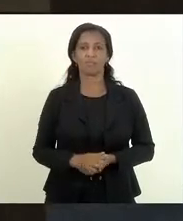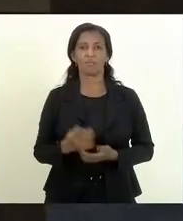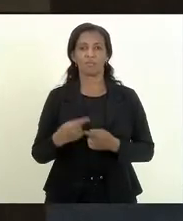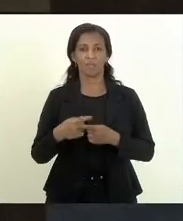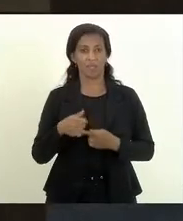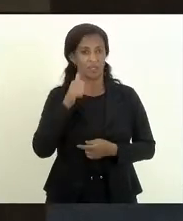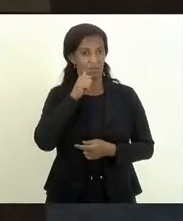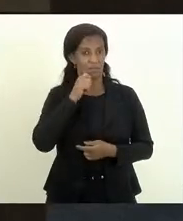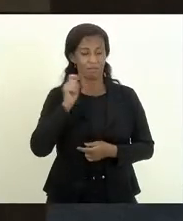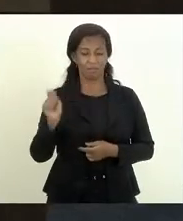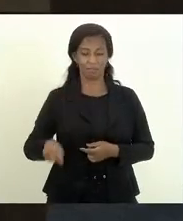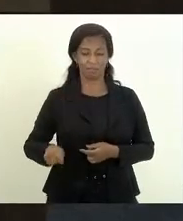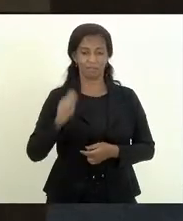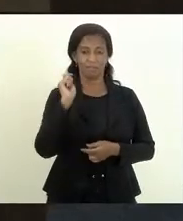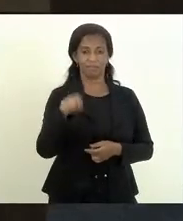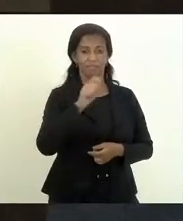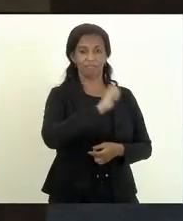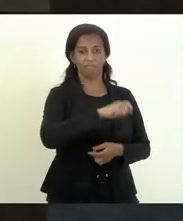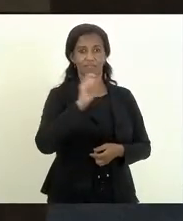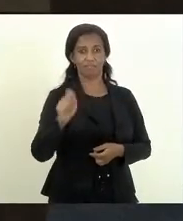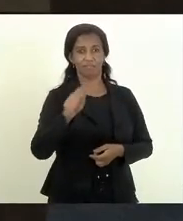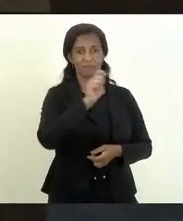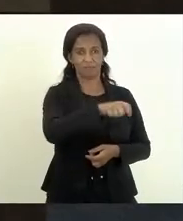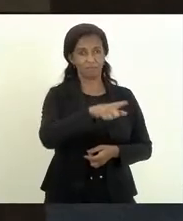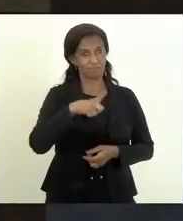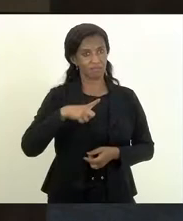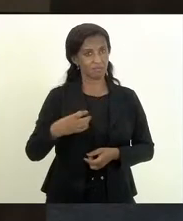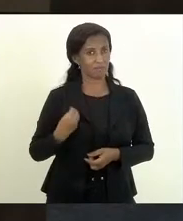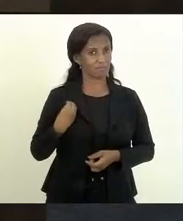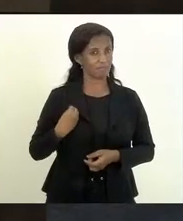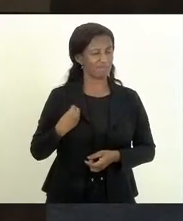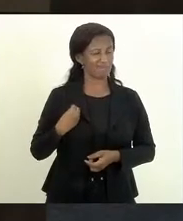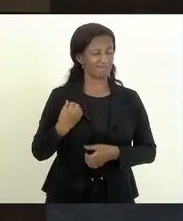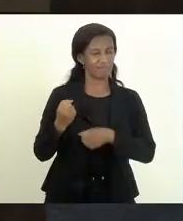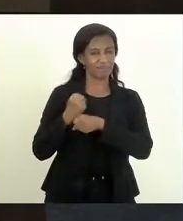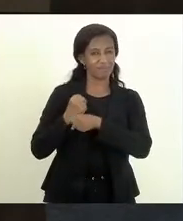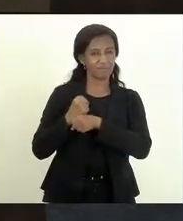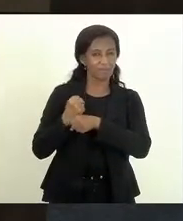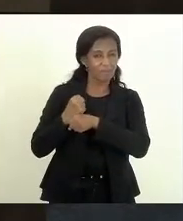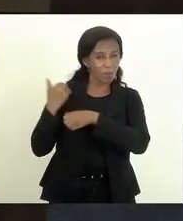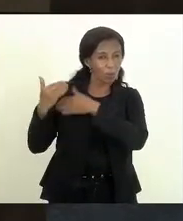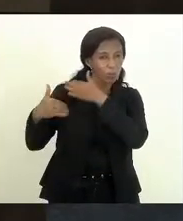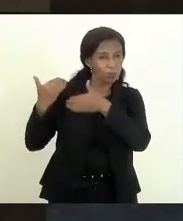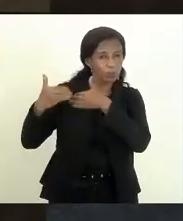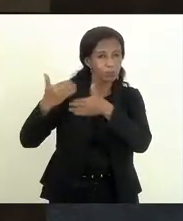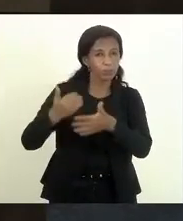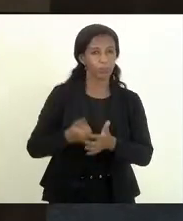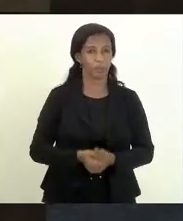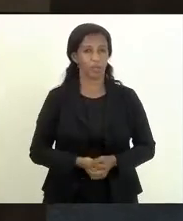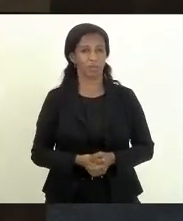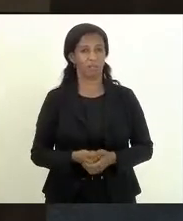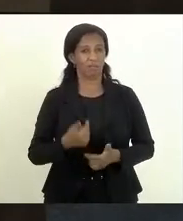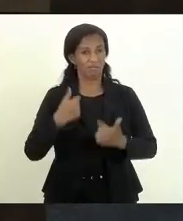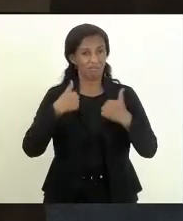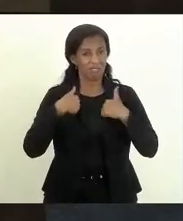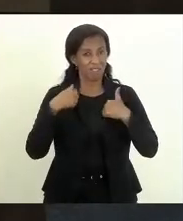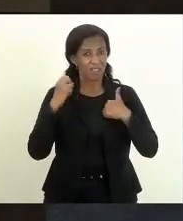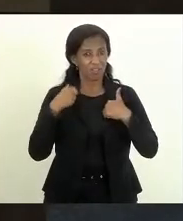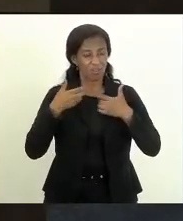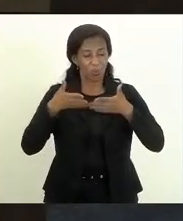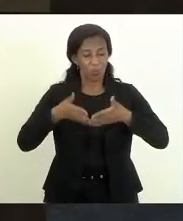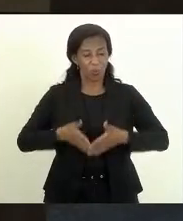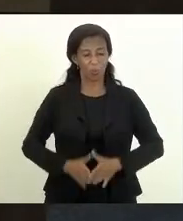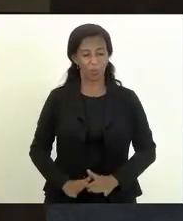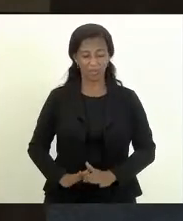rezadeiras existem há muitas décadas. Desde que eu sou menino, e já